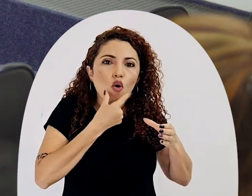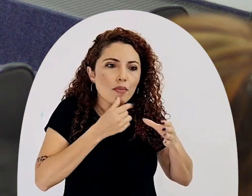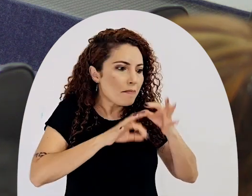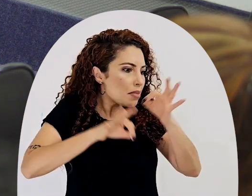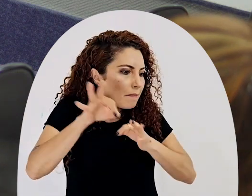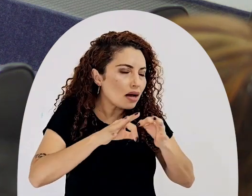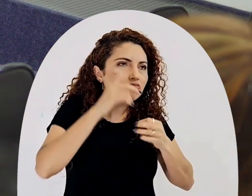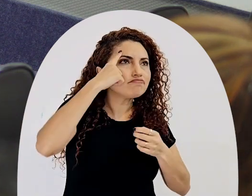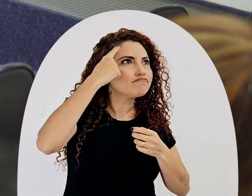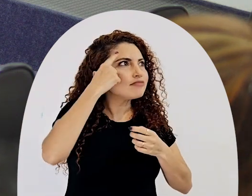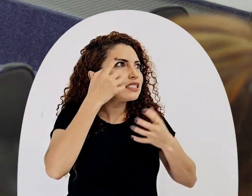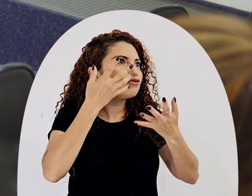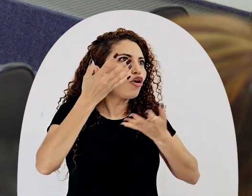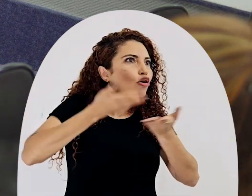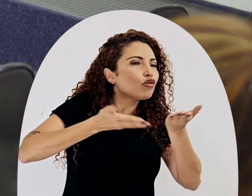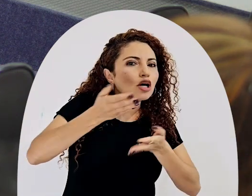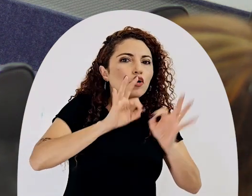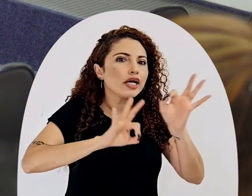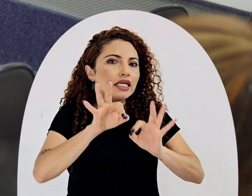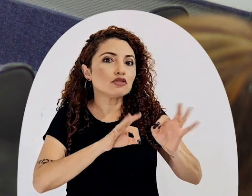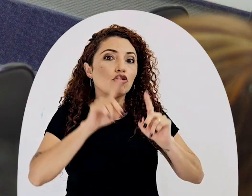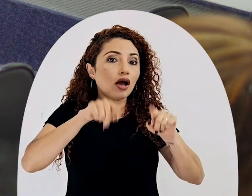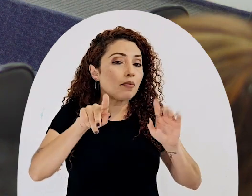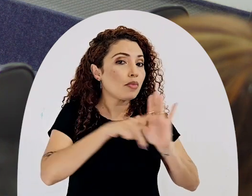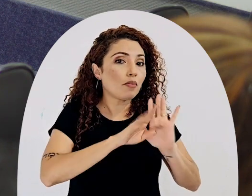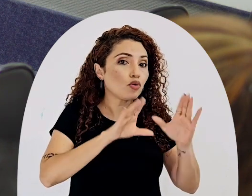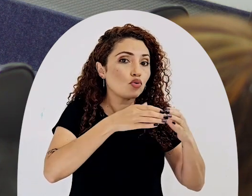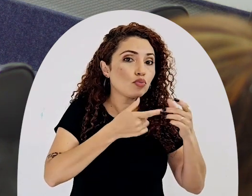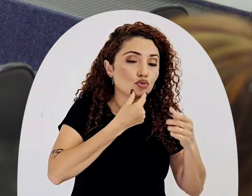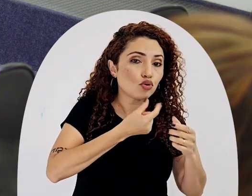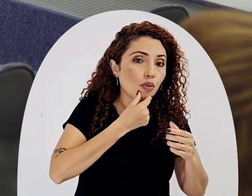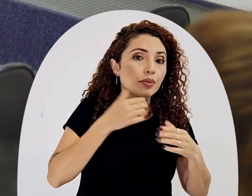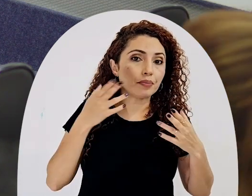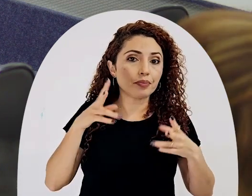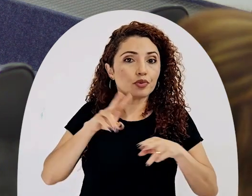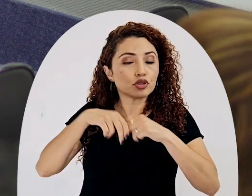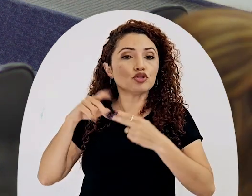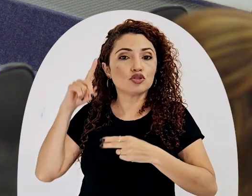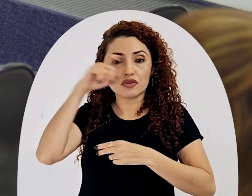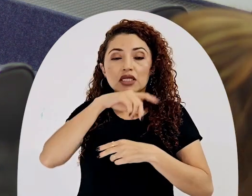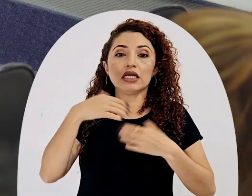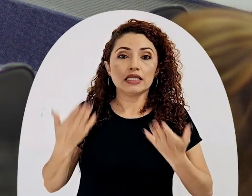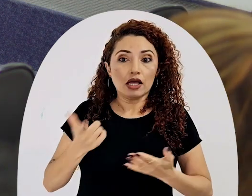existem alguns homens que têm dificuldades de serem liderados por mulheres.